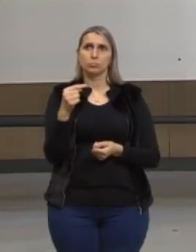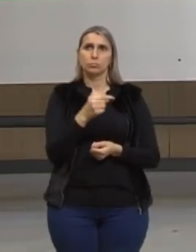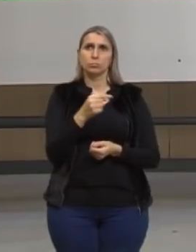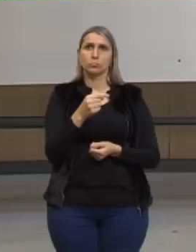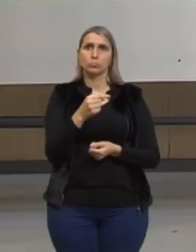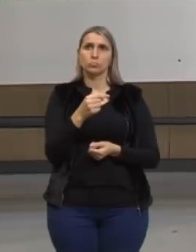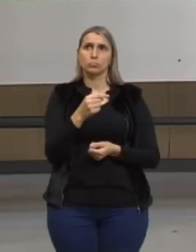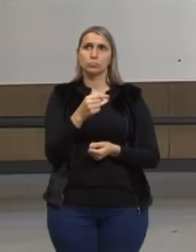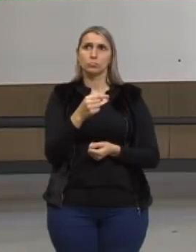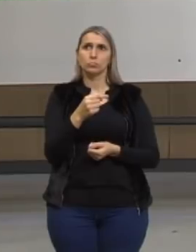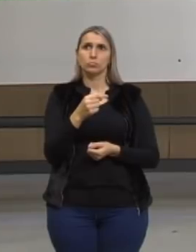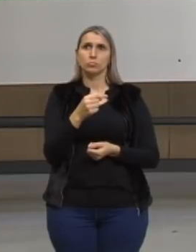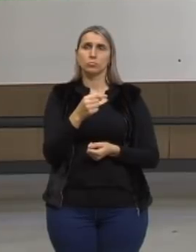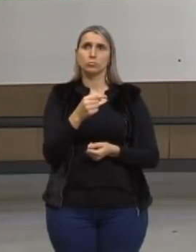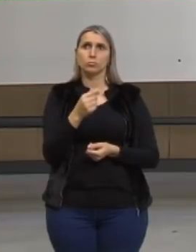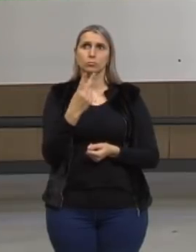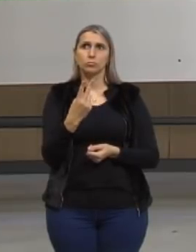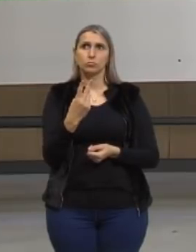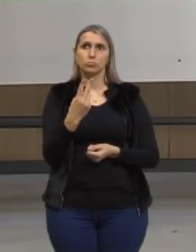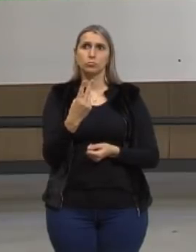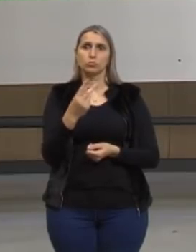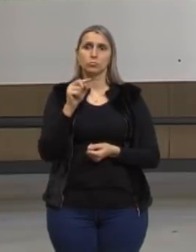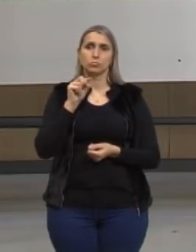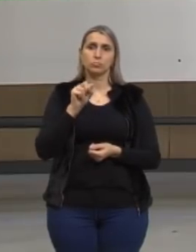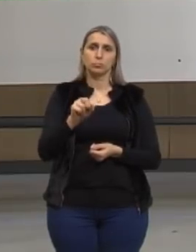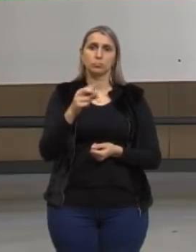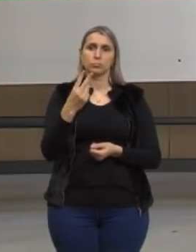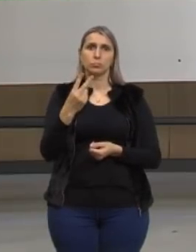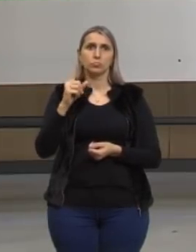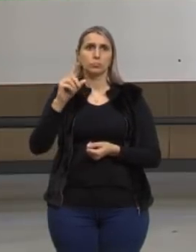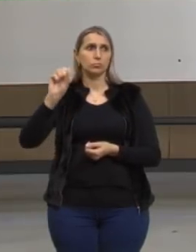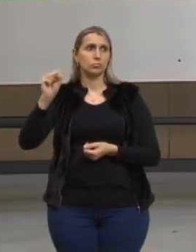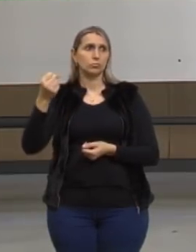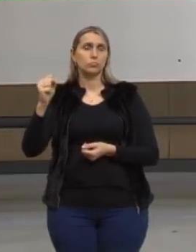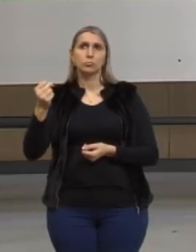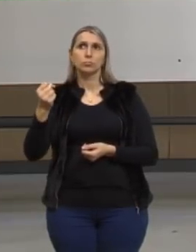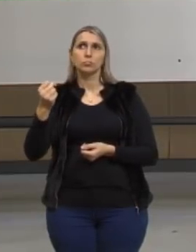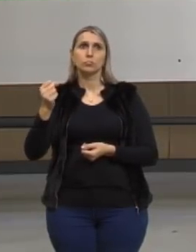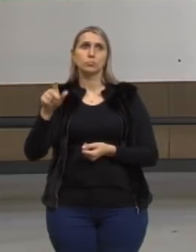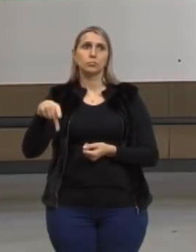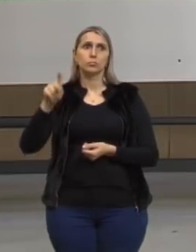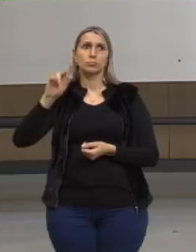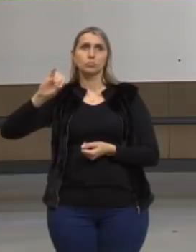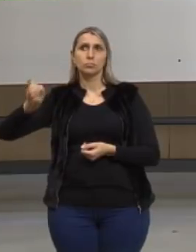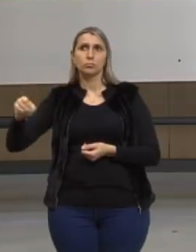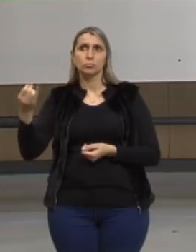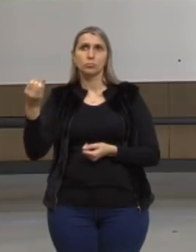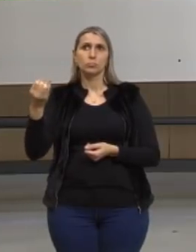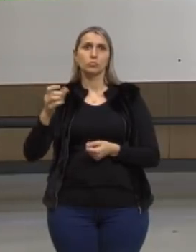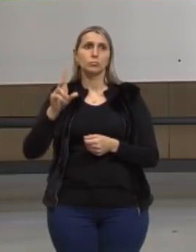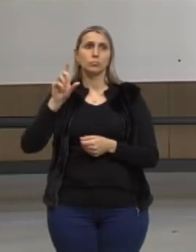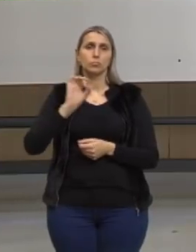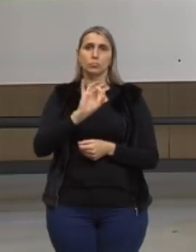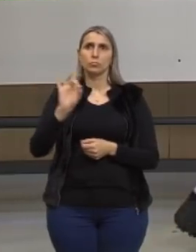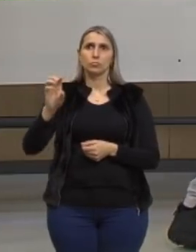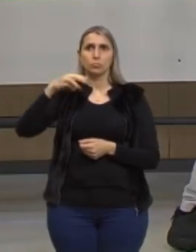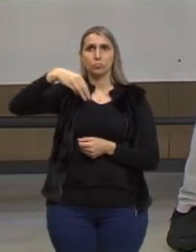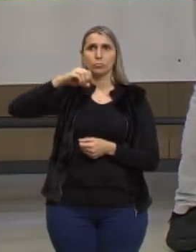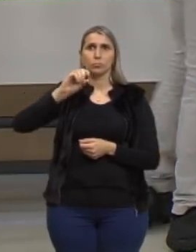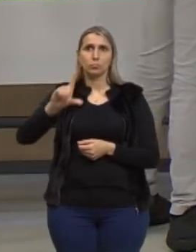menos o 2218 quilojoules por mol